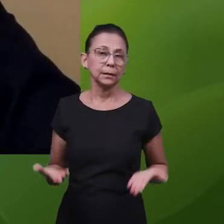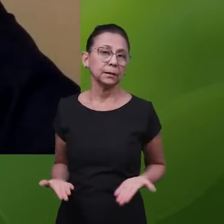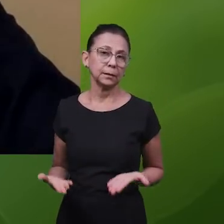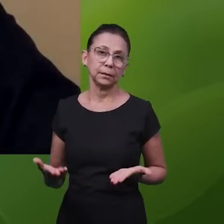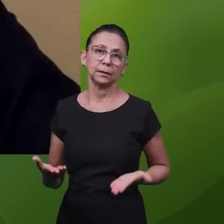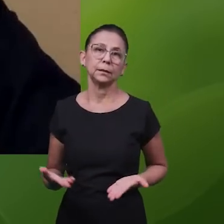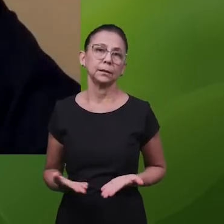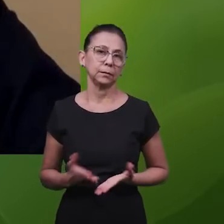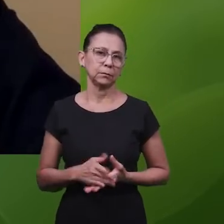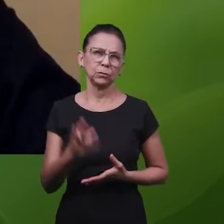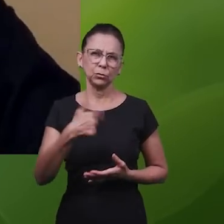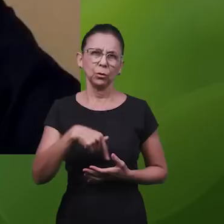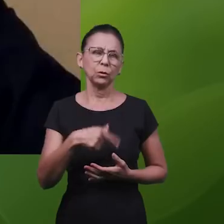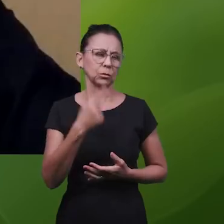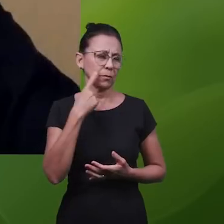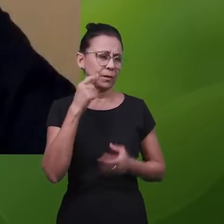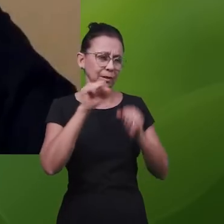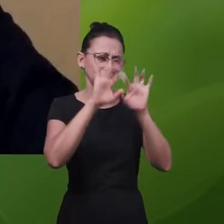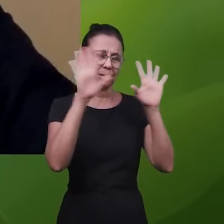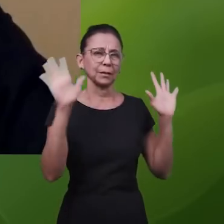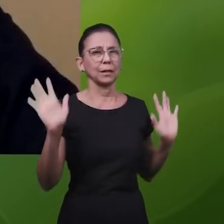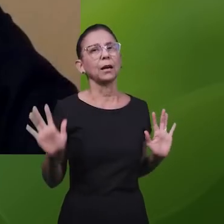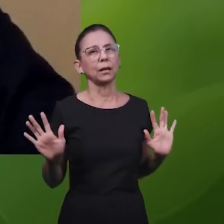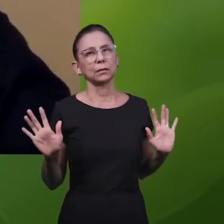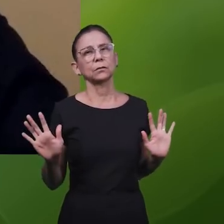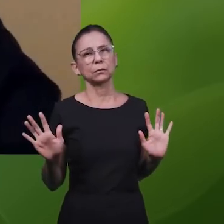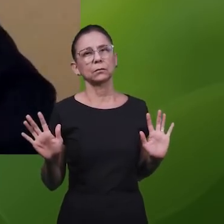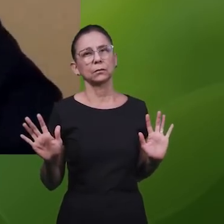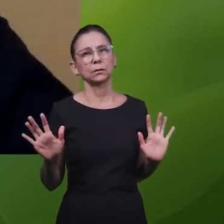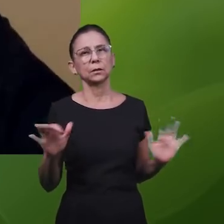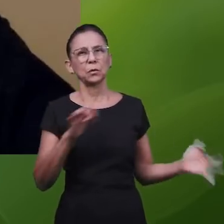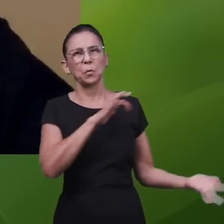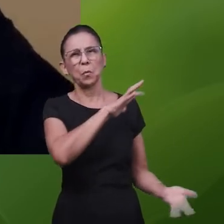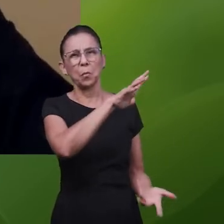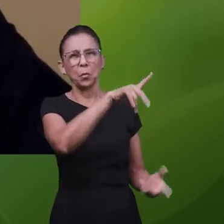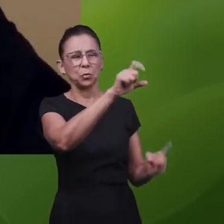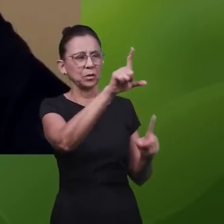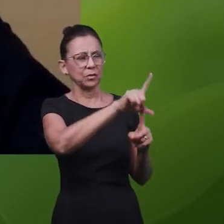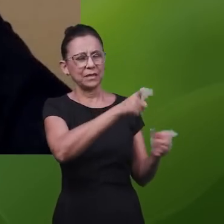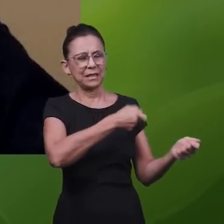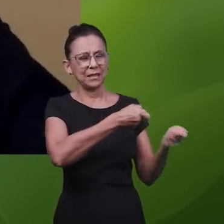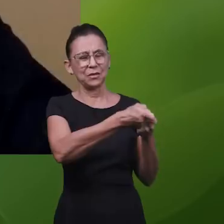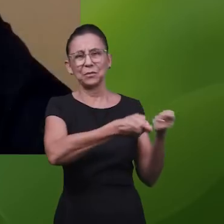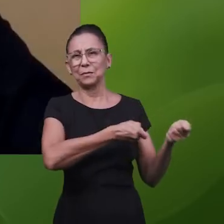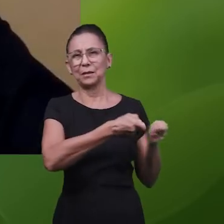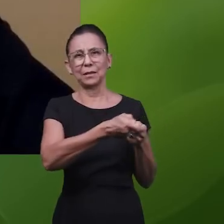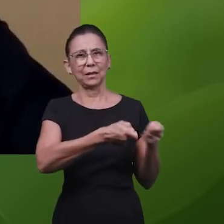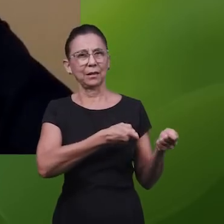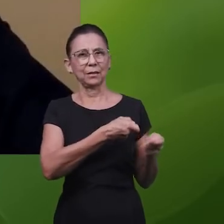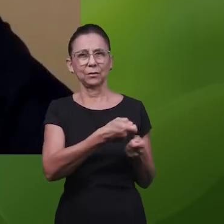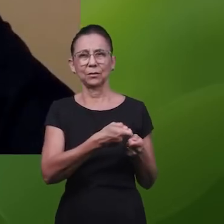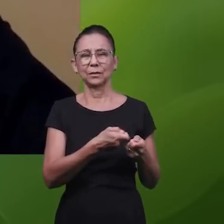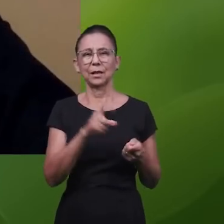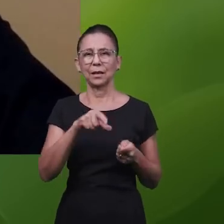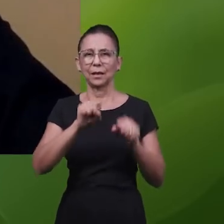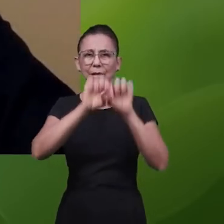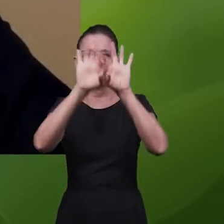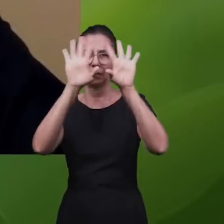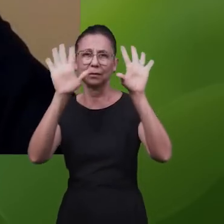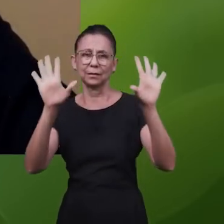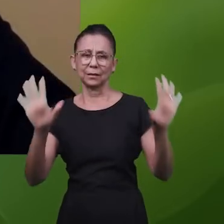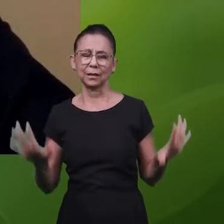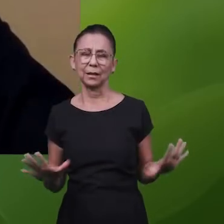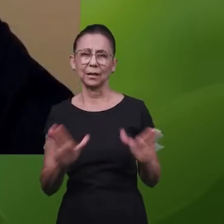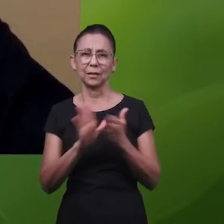está... ninguém desconhece isto. O mundo está posto no maligno, de fato. A